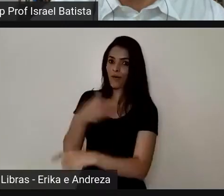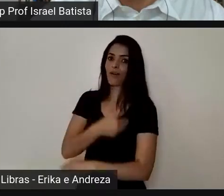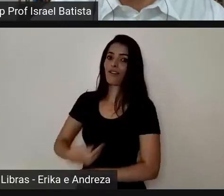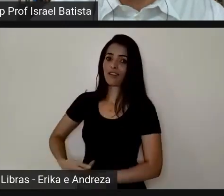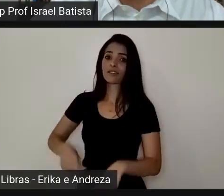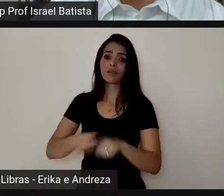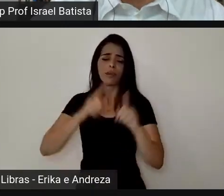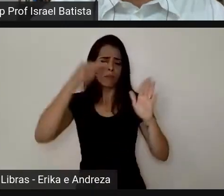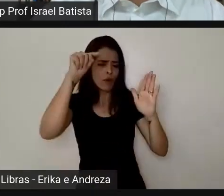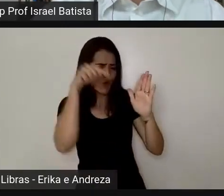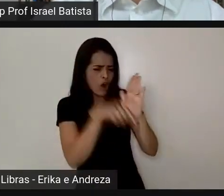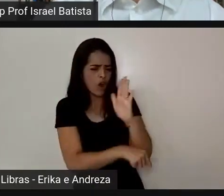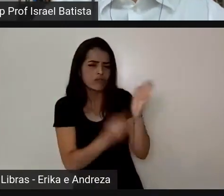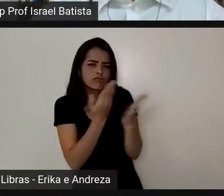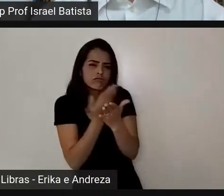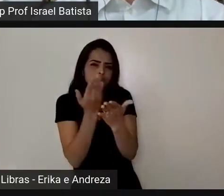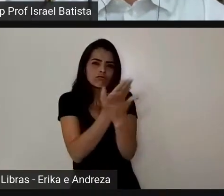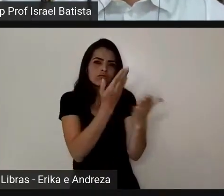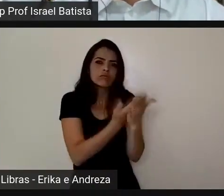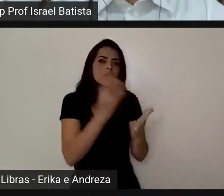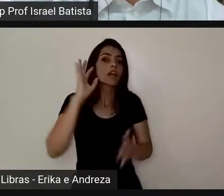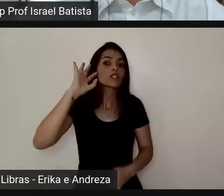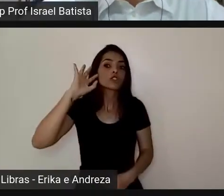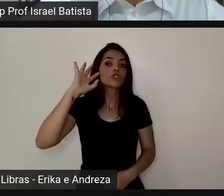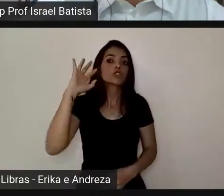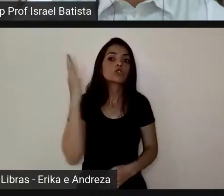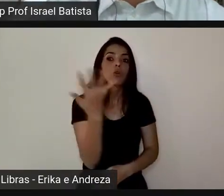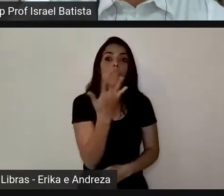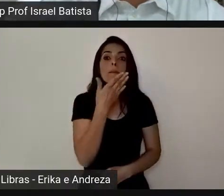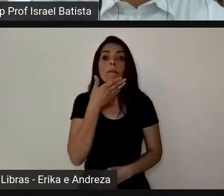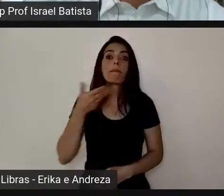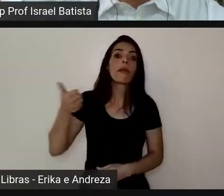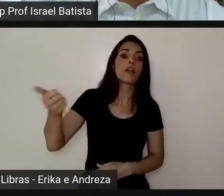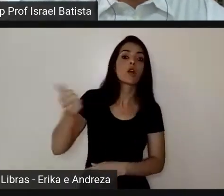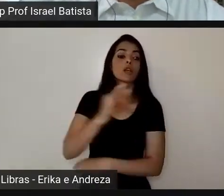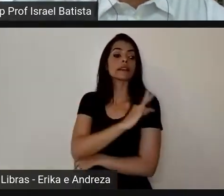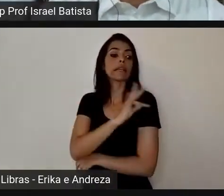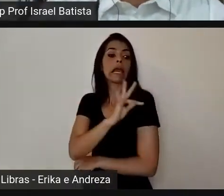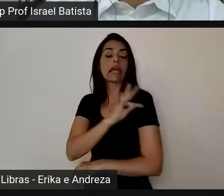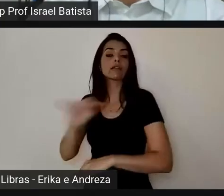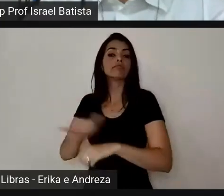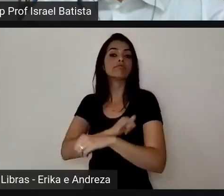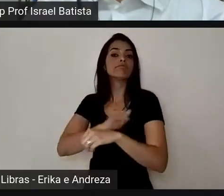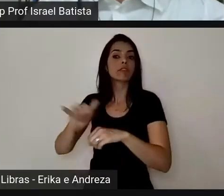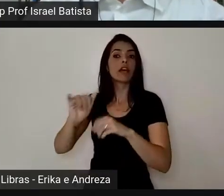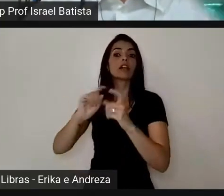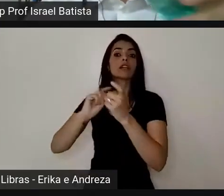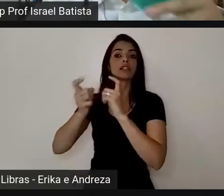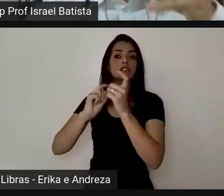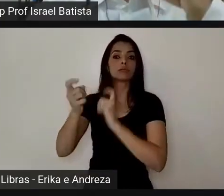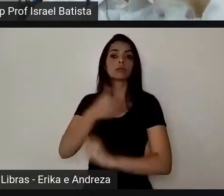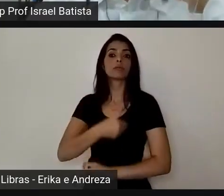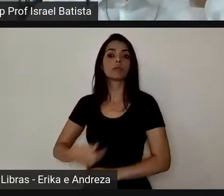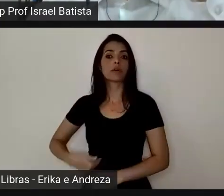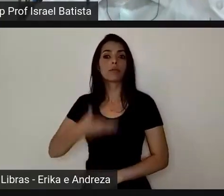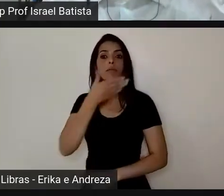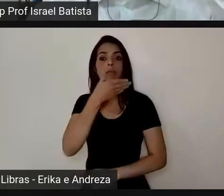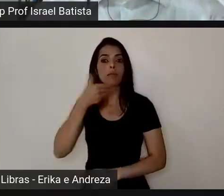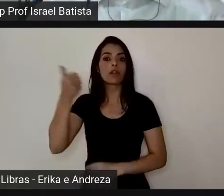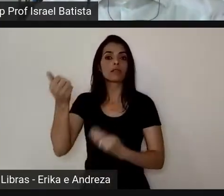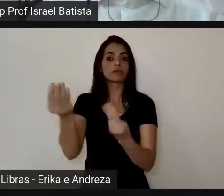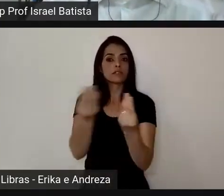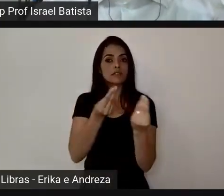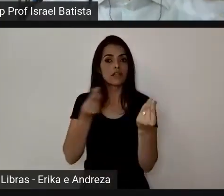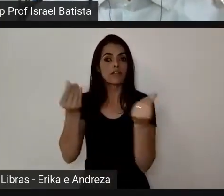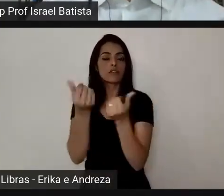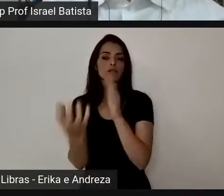de partidos de oposição, tem aí se aprofundado para oferecer uma solução técnica, né, para a administração pública